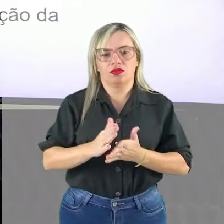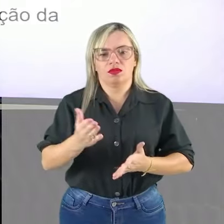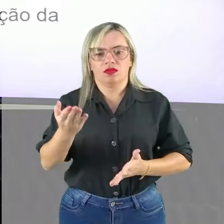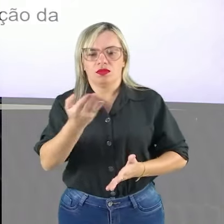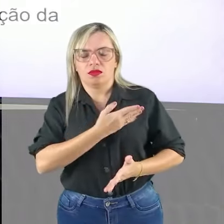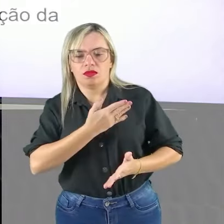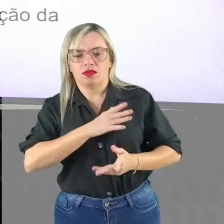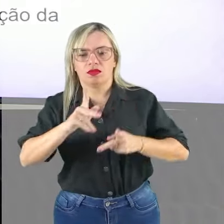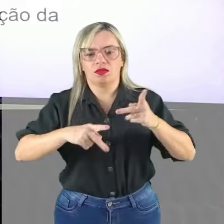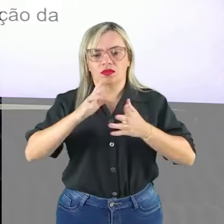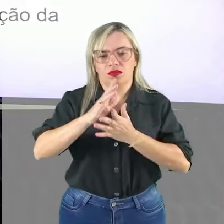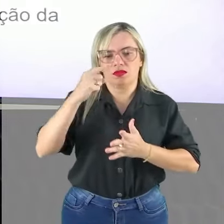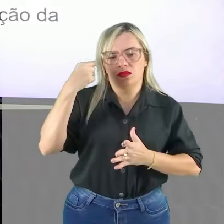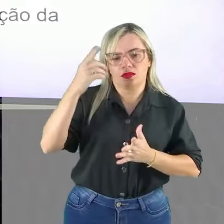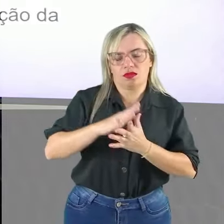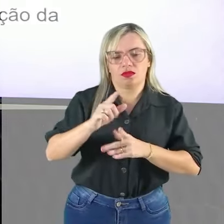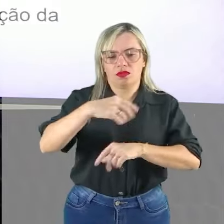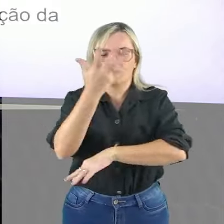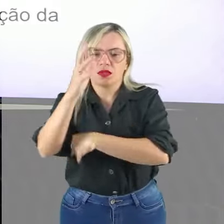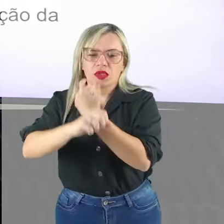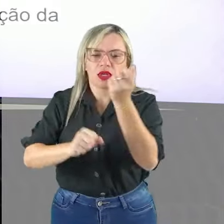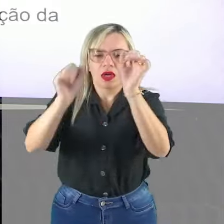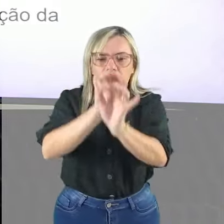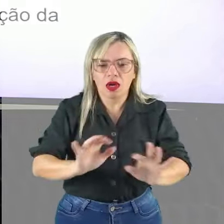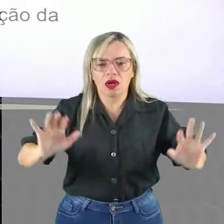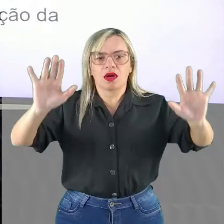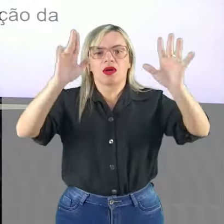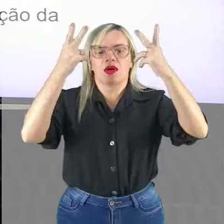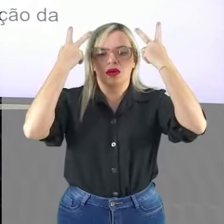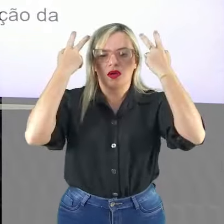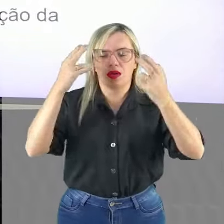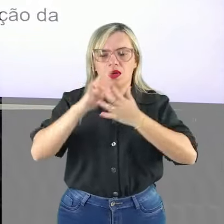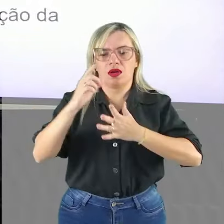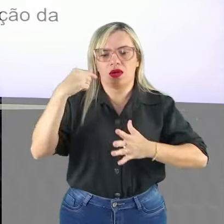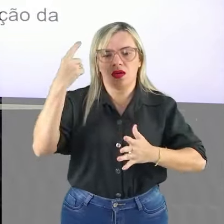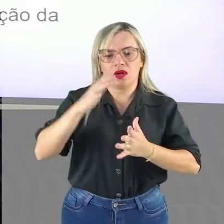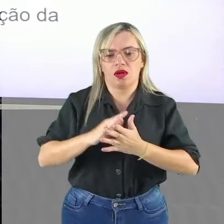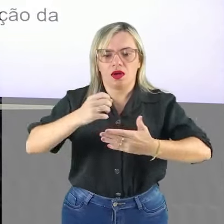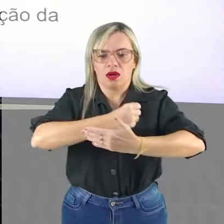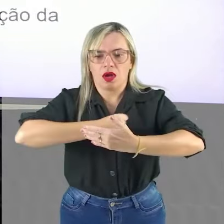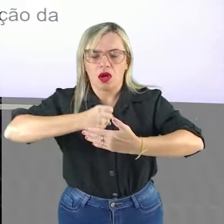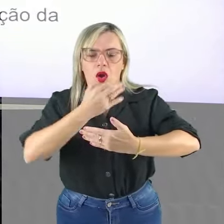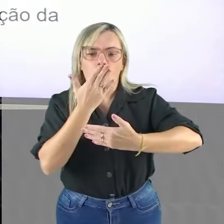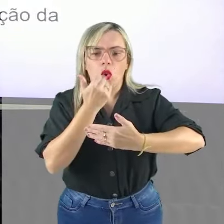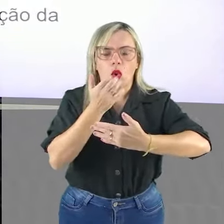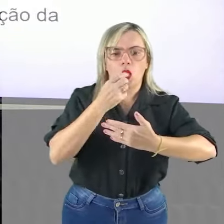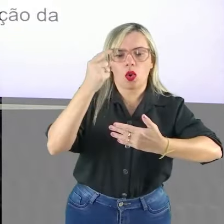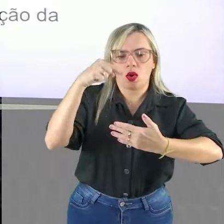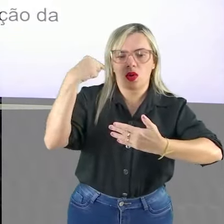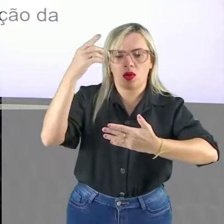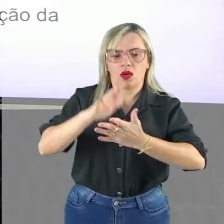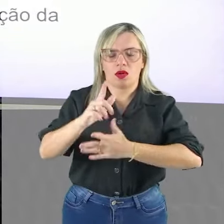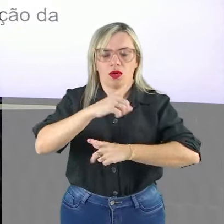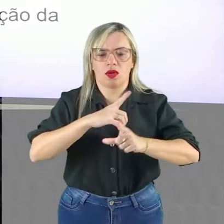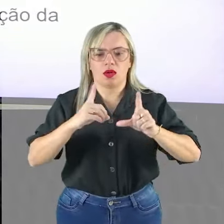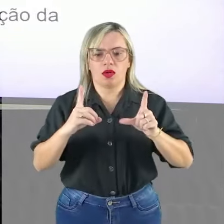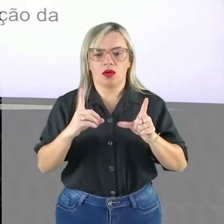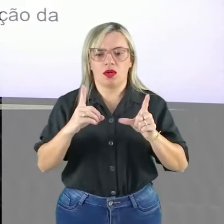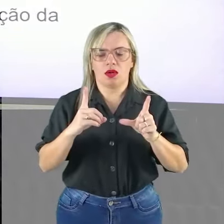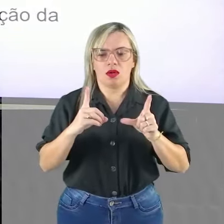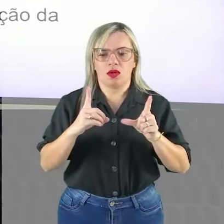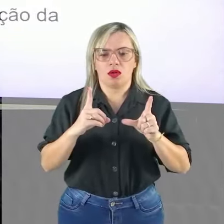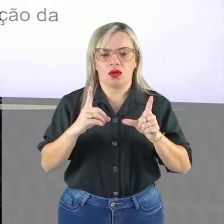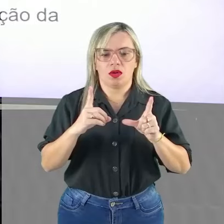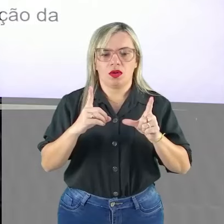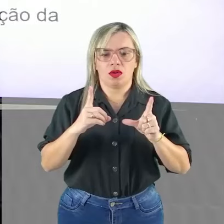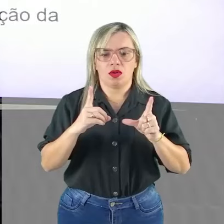espanhol letra b paisagem da Espanha letra C Gastronomia da Espanha letra D relação entre os sentidos do paladar e